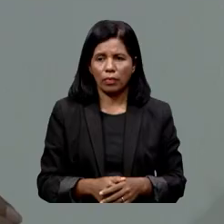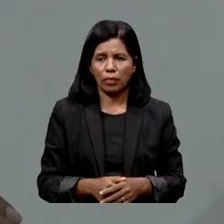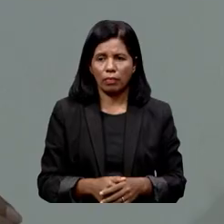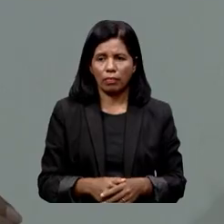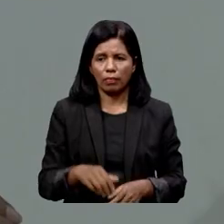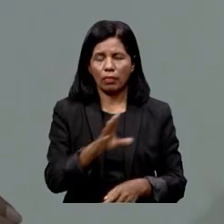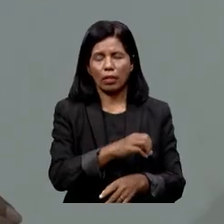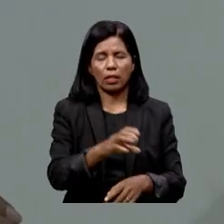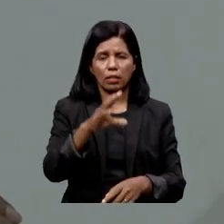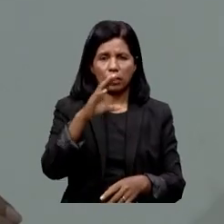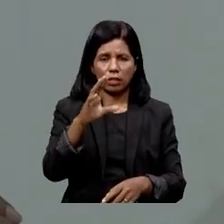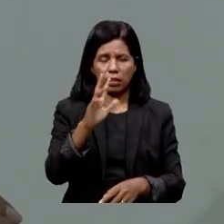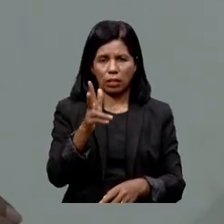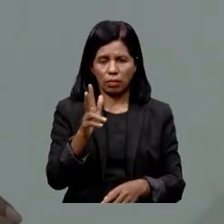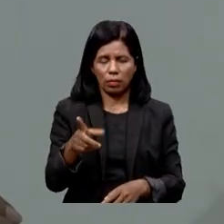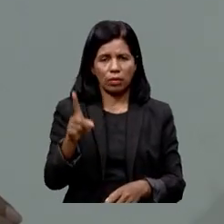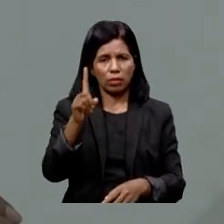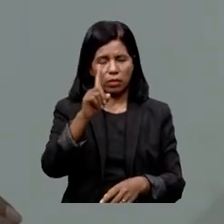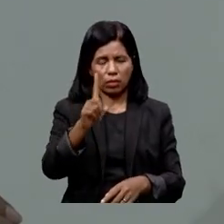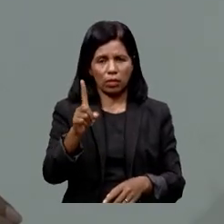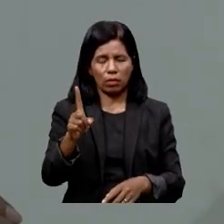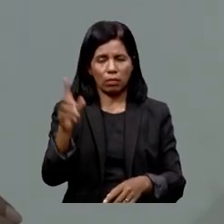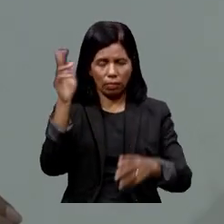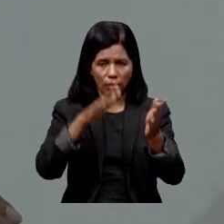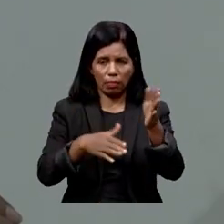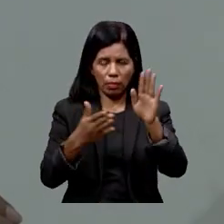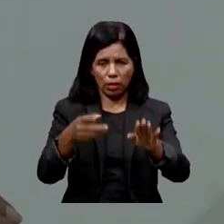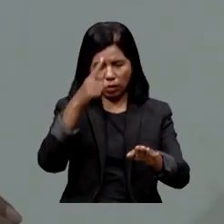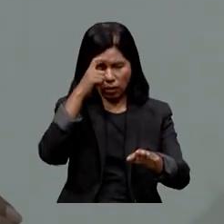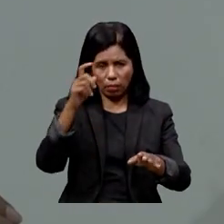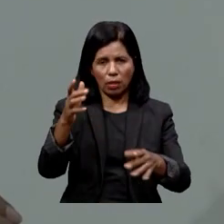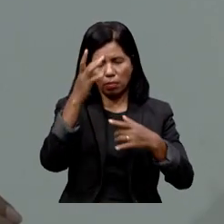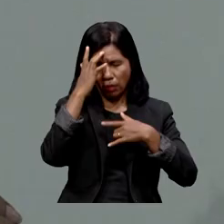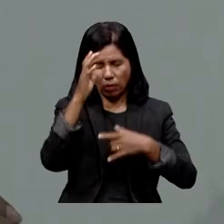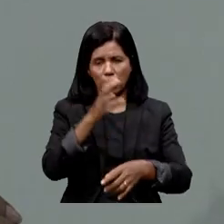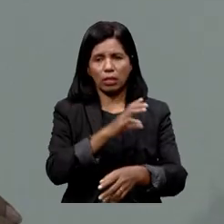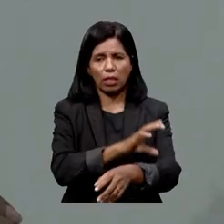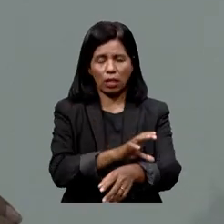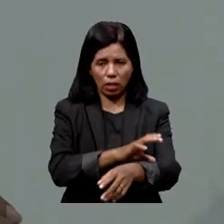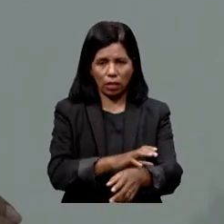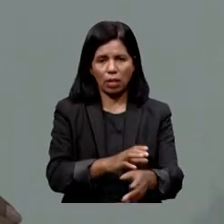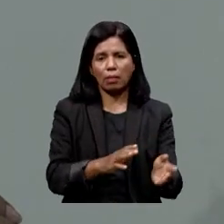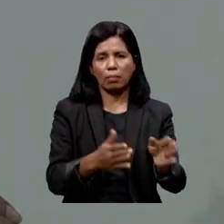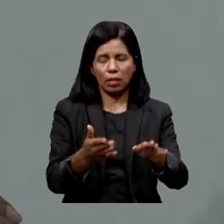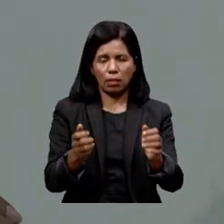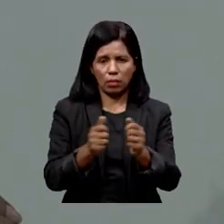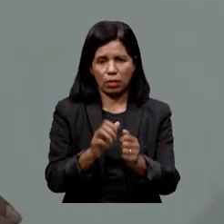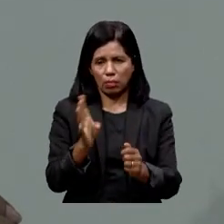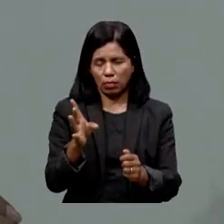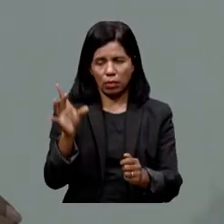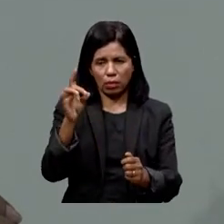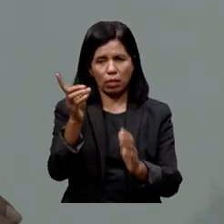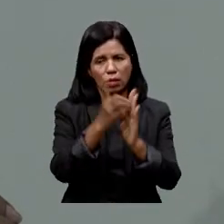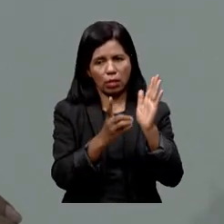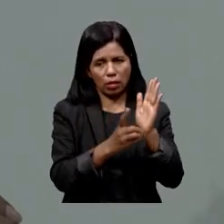131 caso nebema mate tamba cancro susu hamuto 49 tuir dados nebema tama